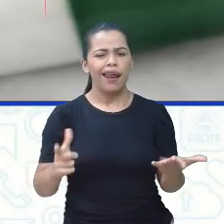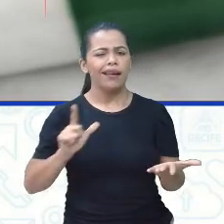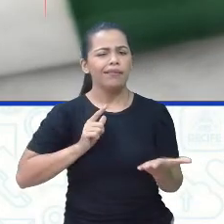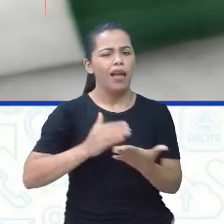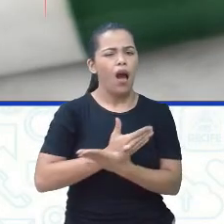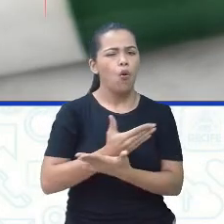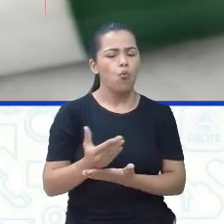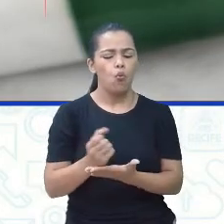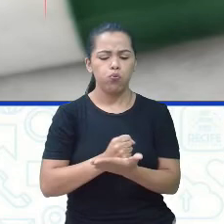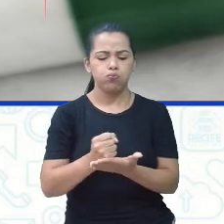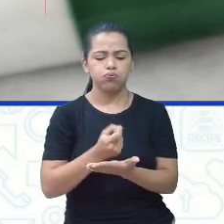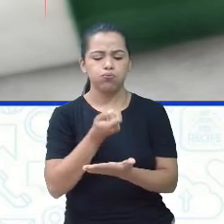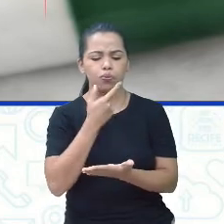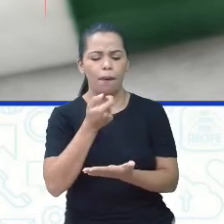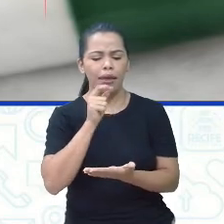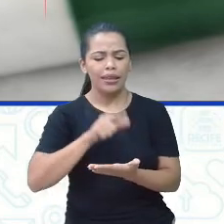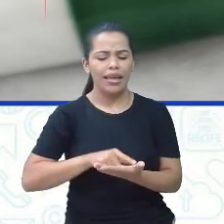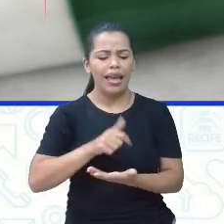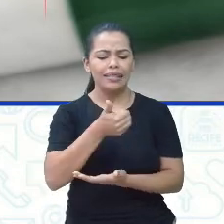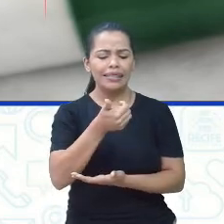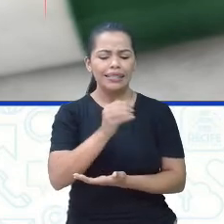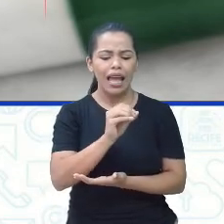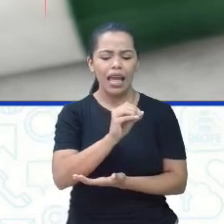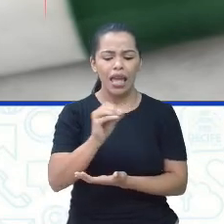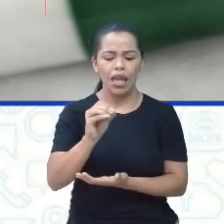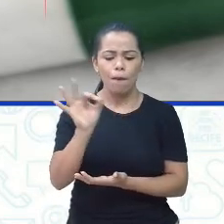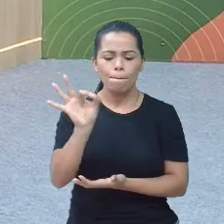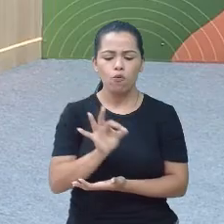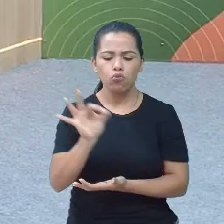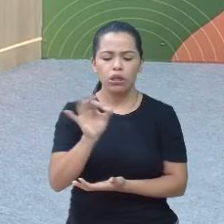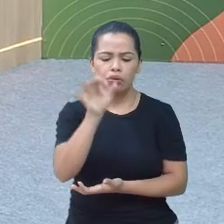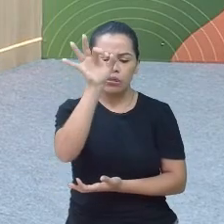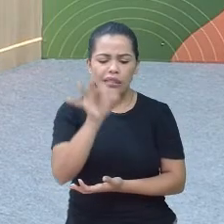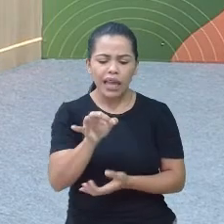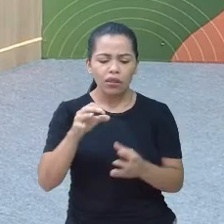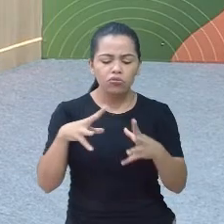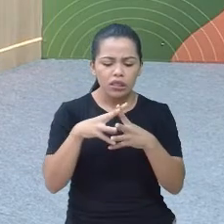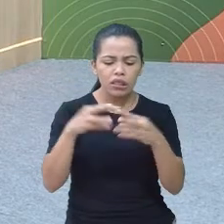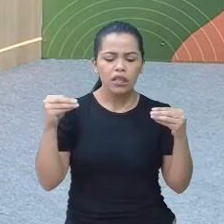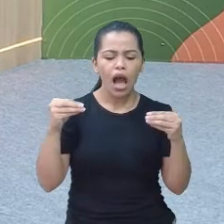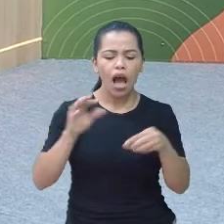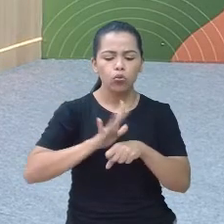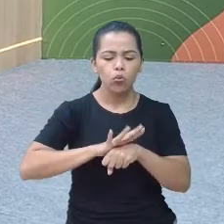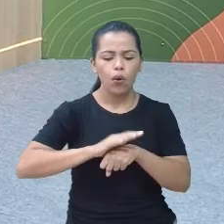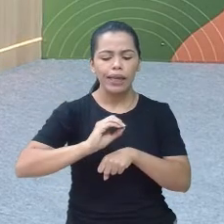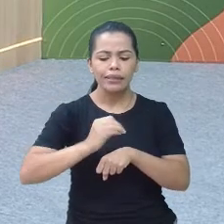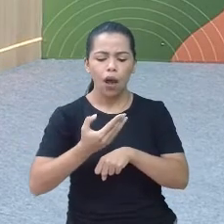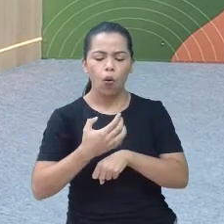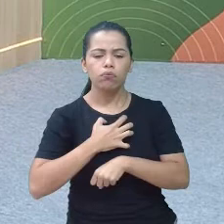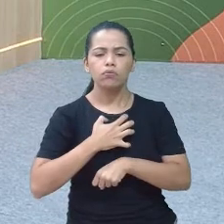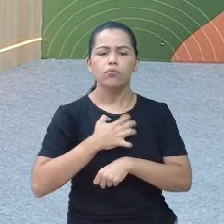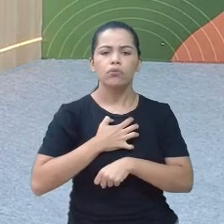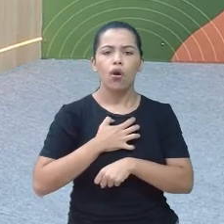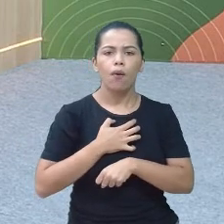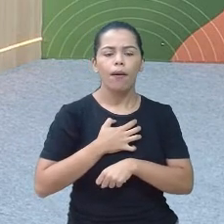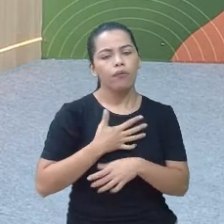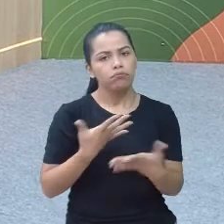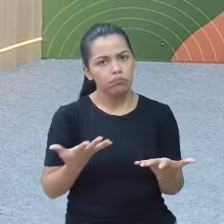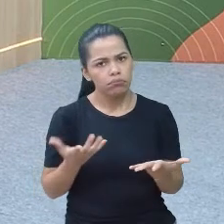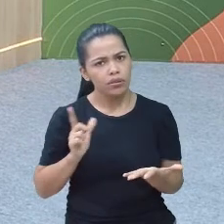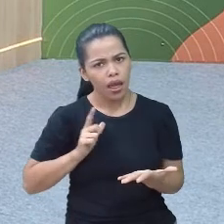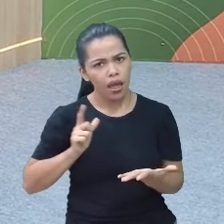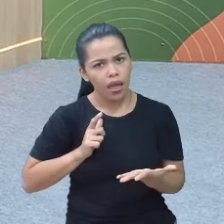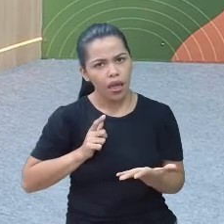100% certo de cessar uma determinada doença ou um determinado sintoma? Escreve para a gente lá nos comentários se você